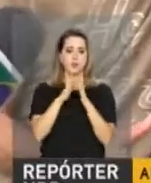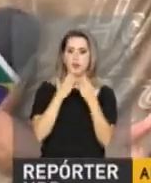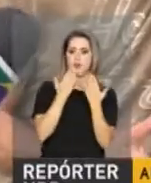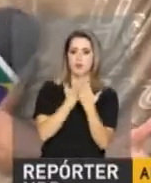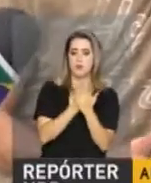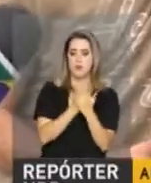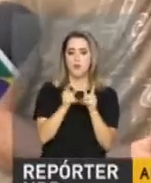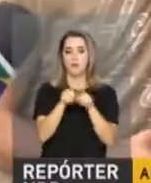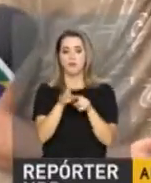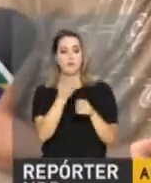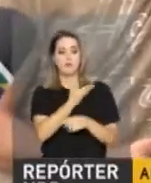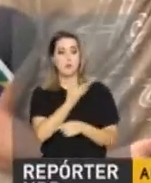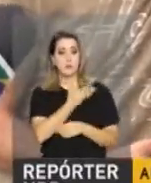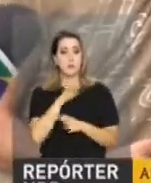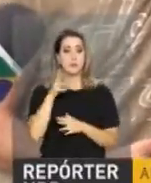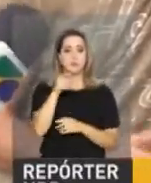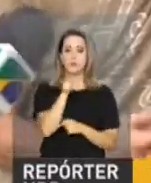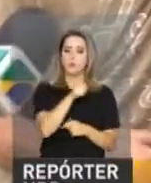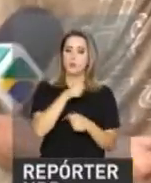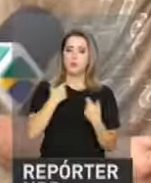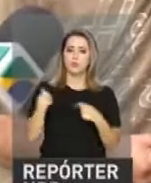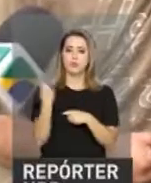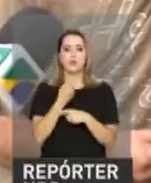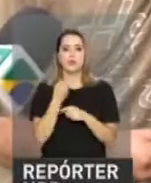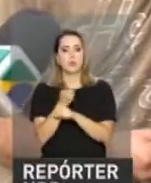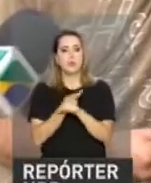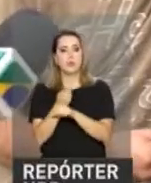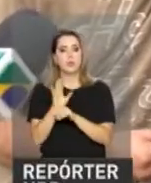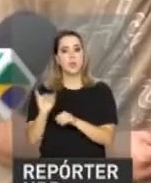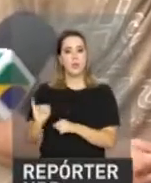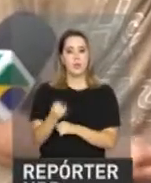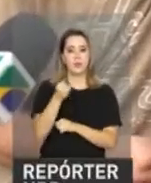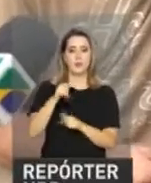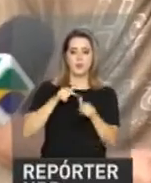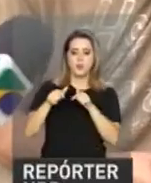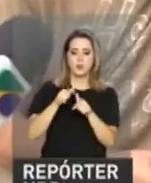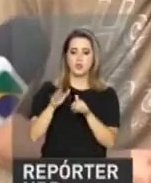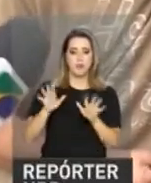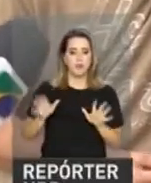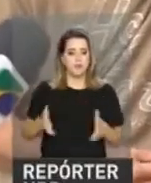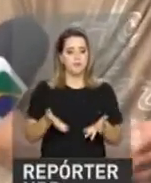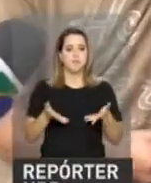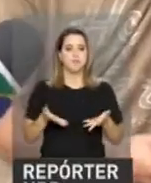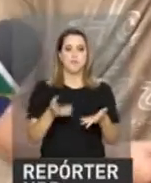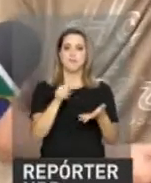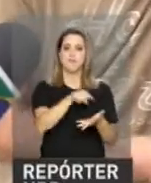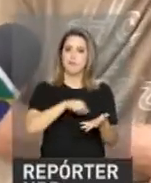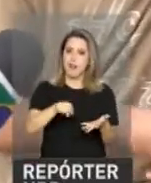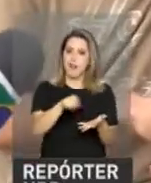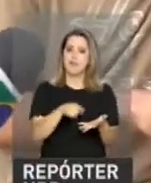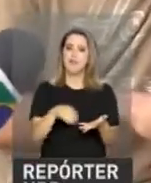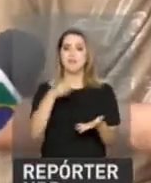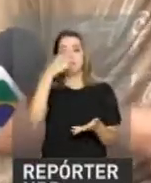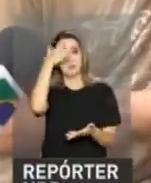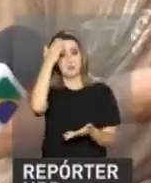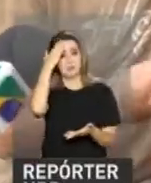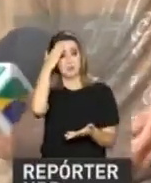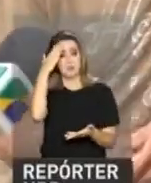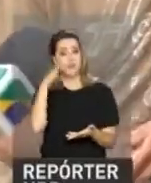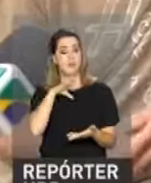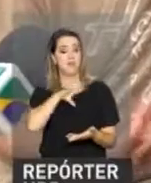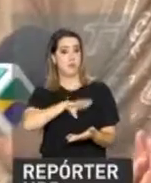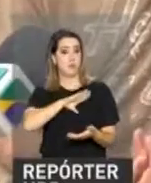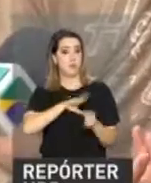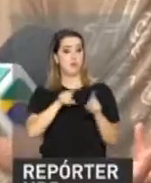todos os lugares. Em função disso, a gente busca oportunidades para a gente trabalhar de uma forma mais intensa. Então a gente busca também o 7 de setembro,